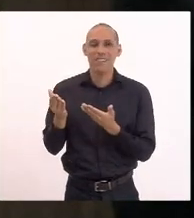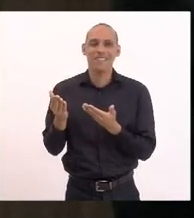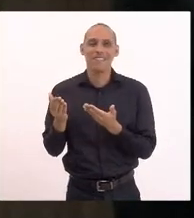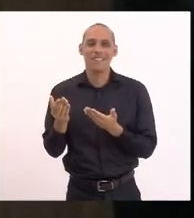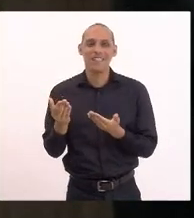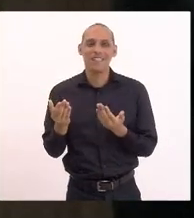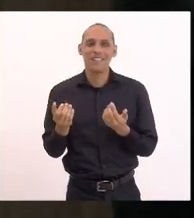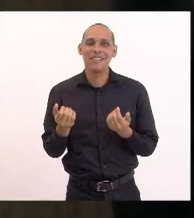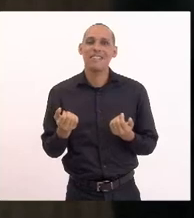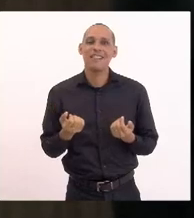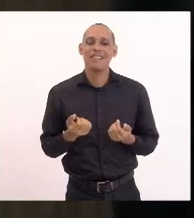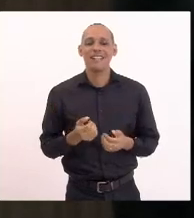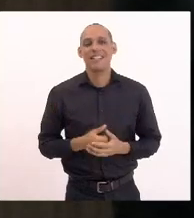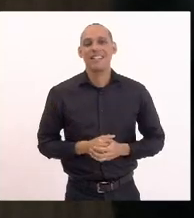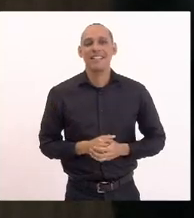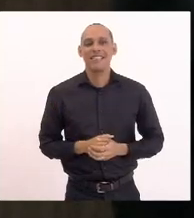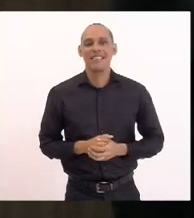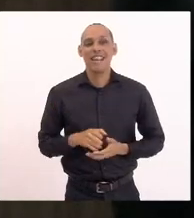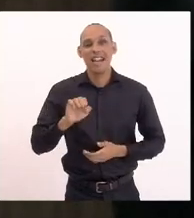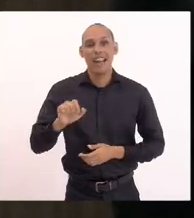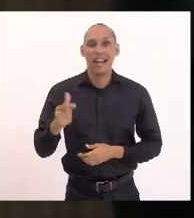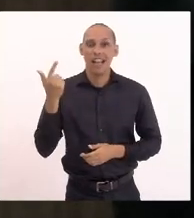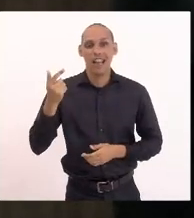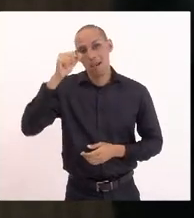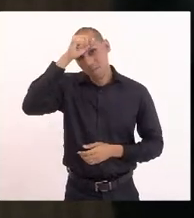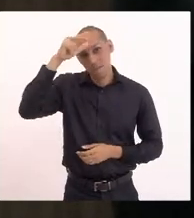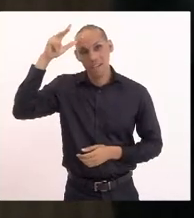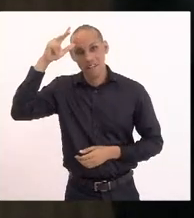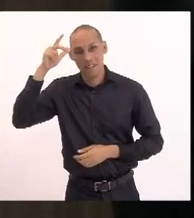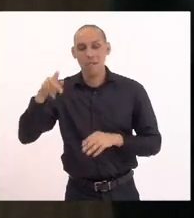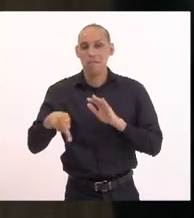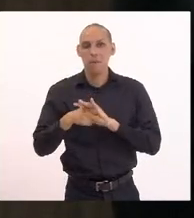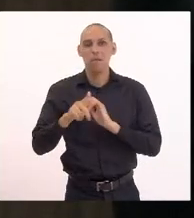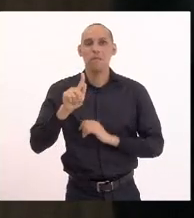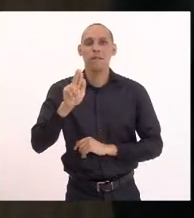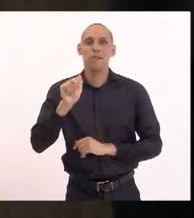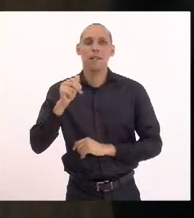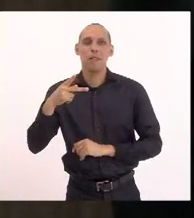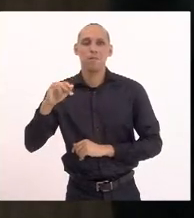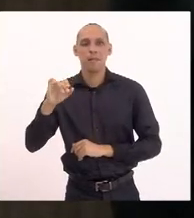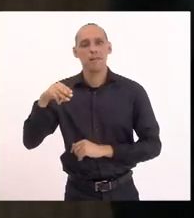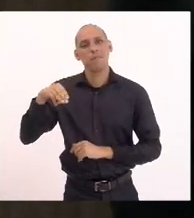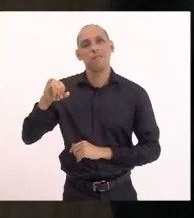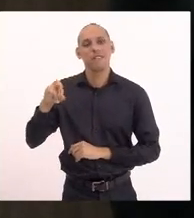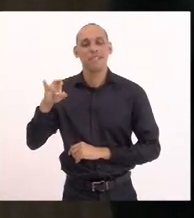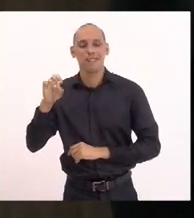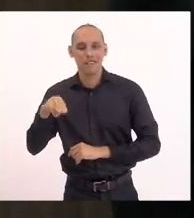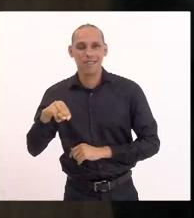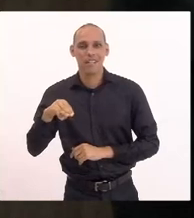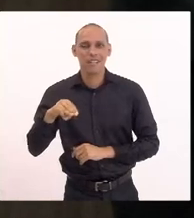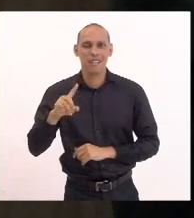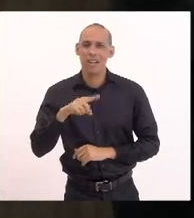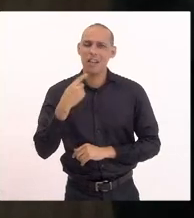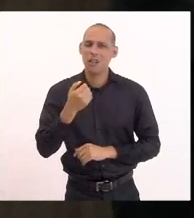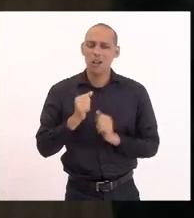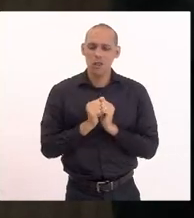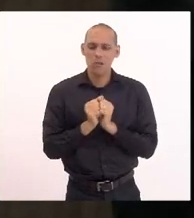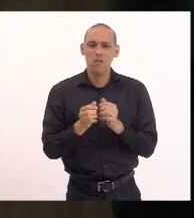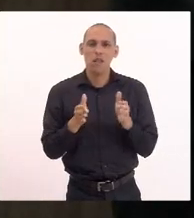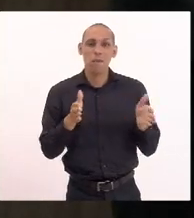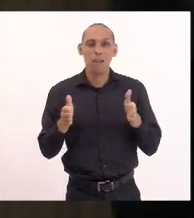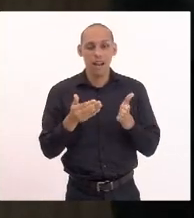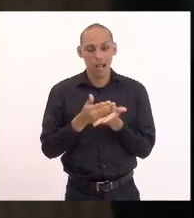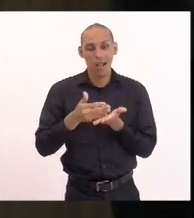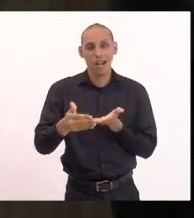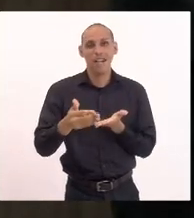né, ex-prefeito de Guapimirim, e começamos, no início do mandato, ele me deu uma